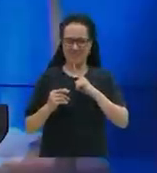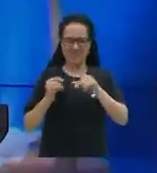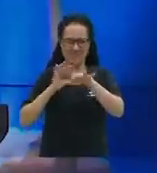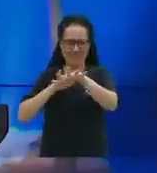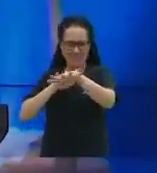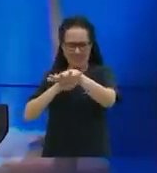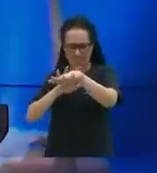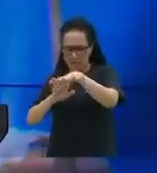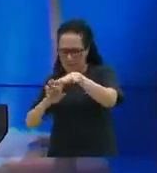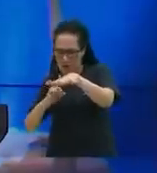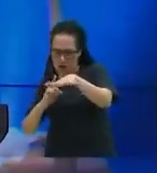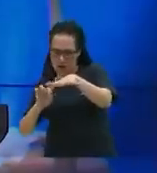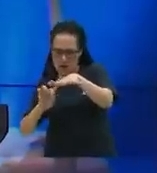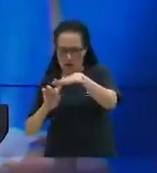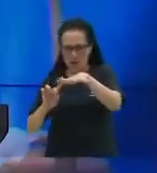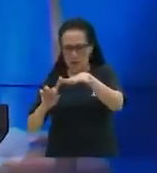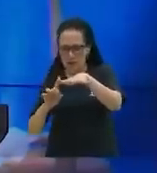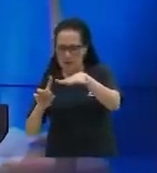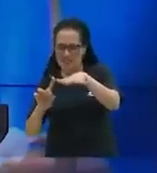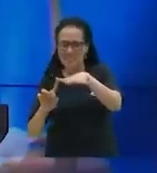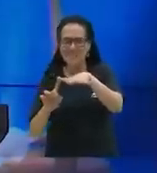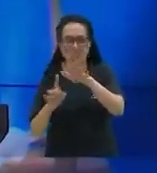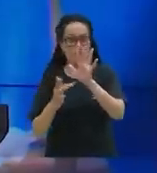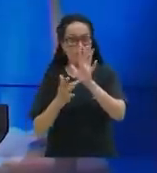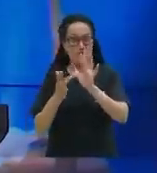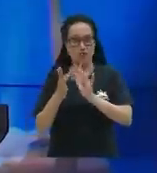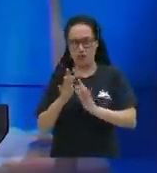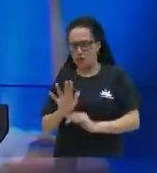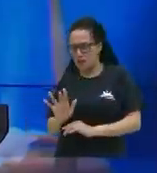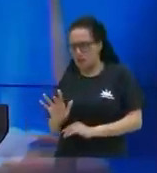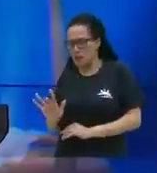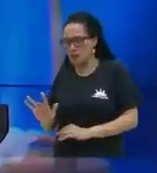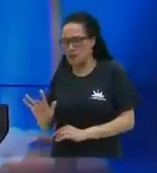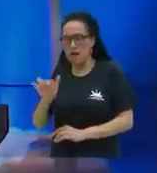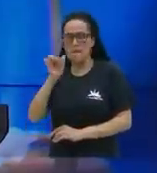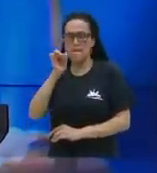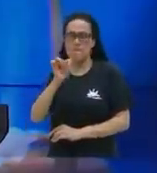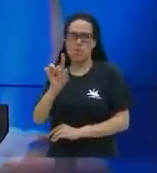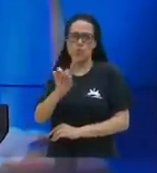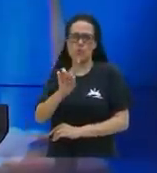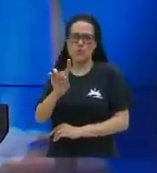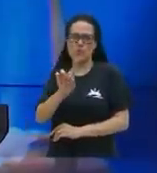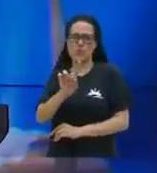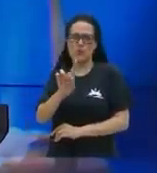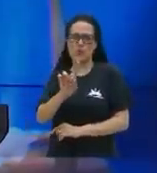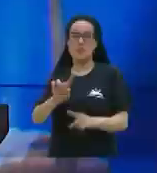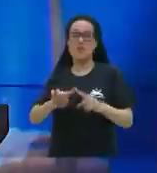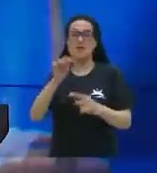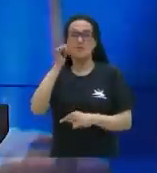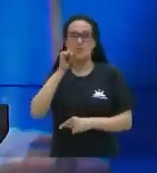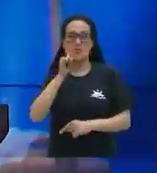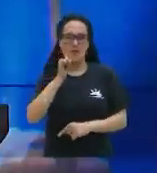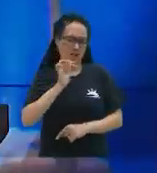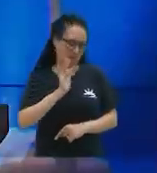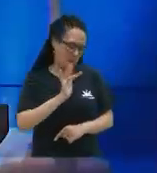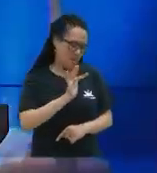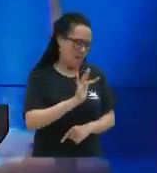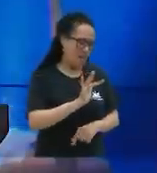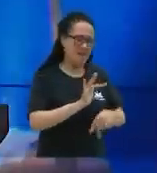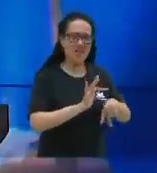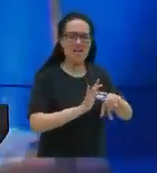multidão, Jesus não tocou nela, mas ela tocou no Senhor com fé.